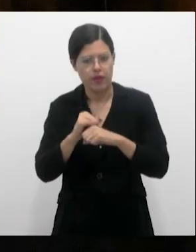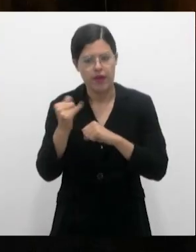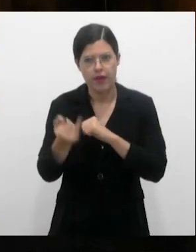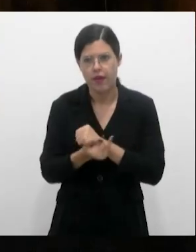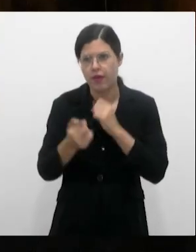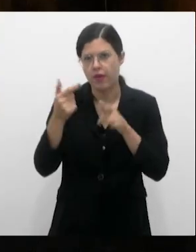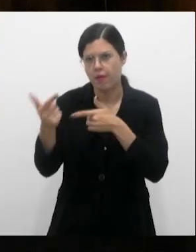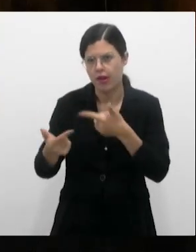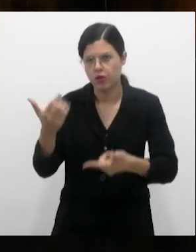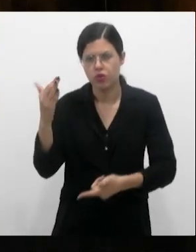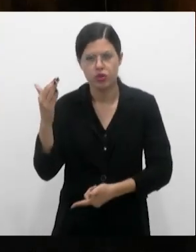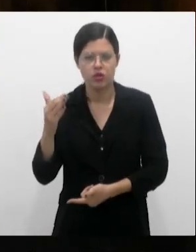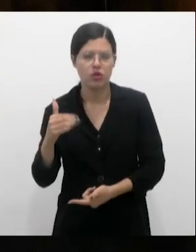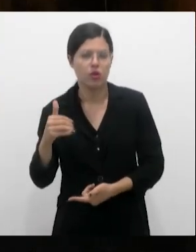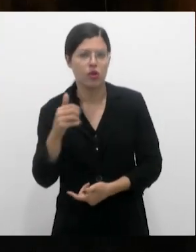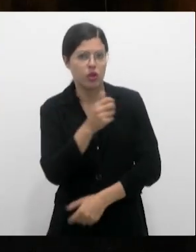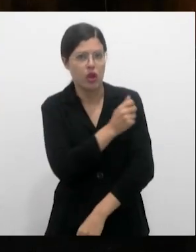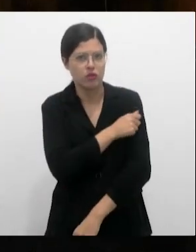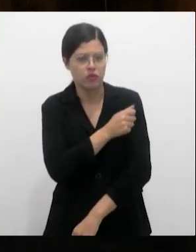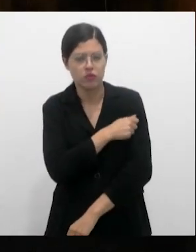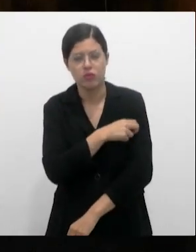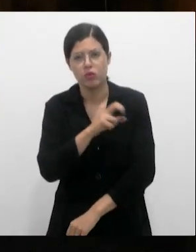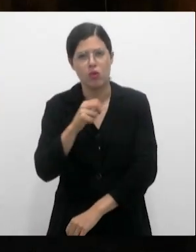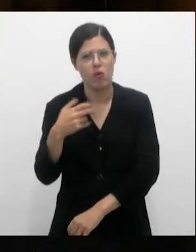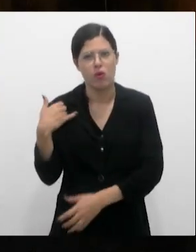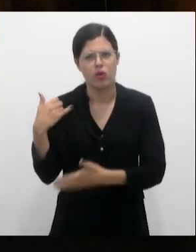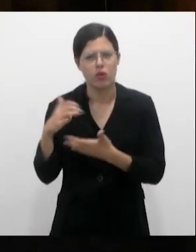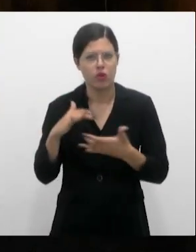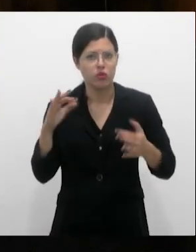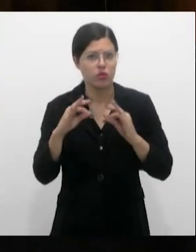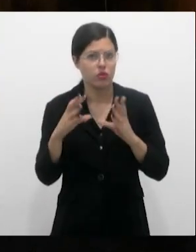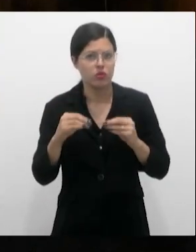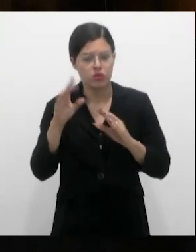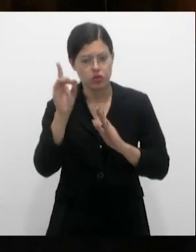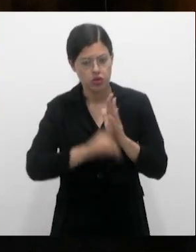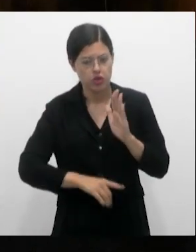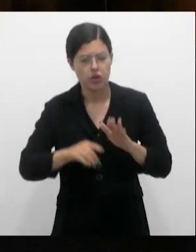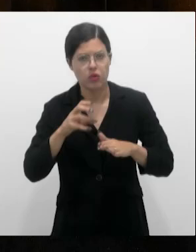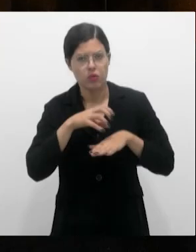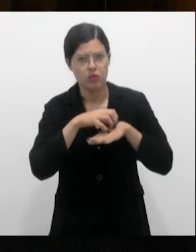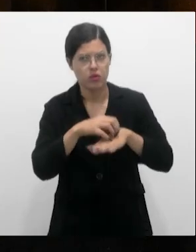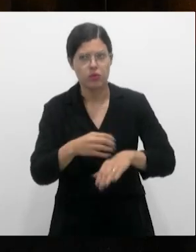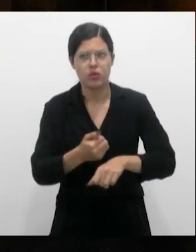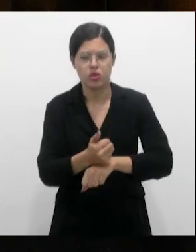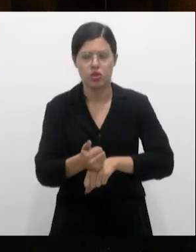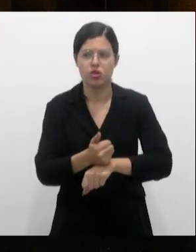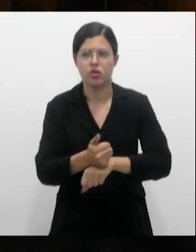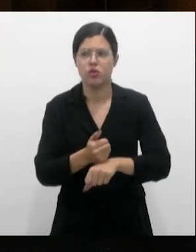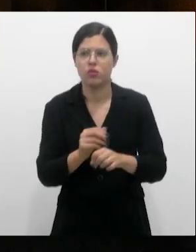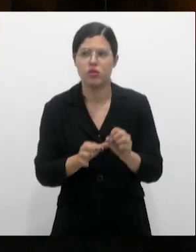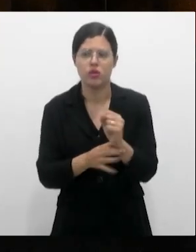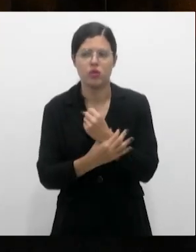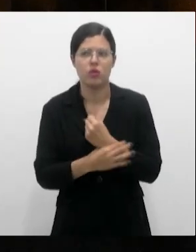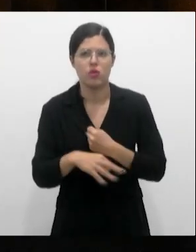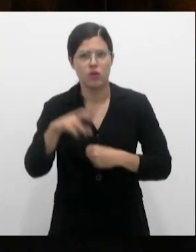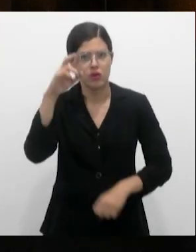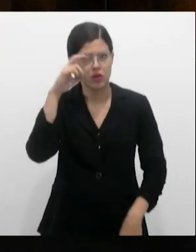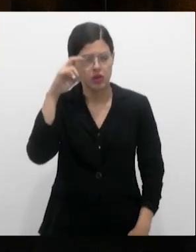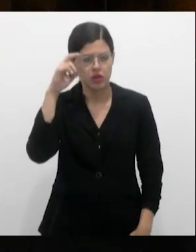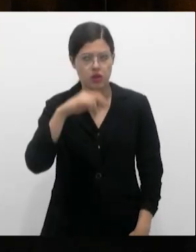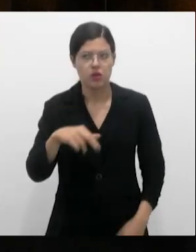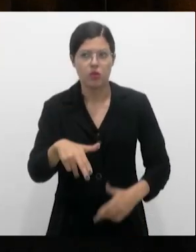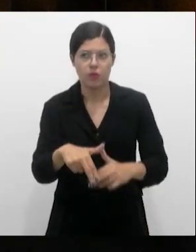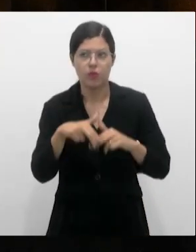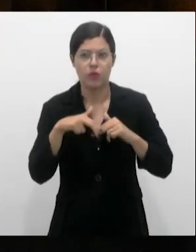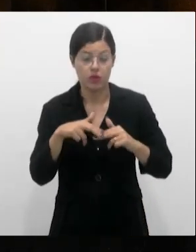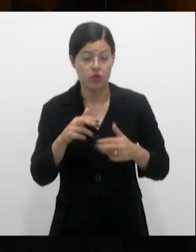Niterói, estudante ou idoso, todos têm direito a um transporte digno e seguro e que seja fiscalizado. Por